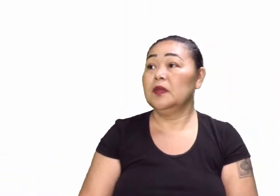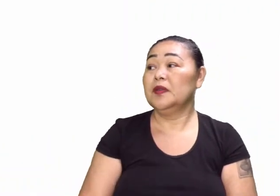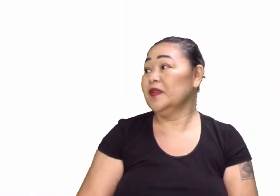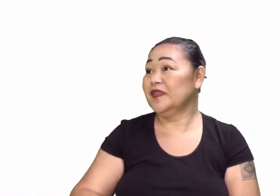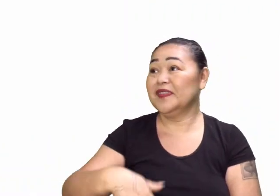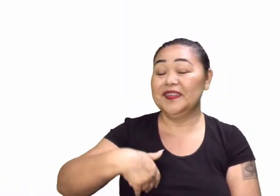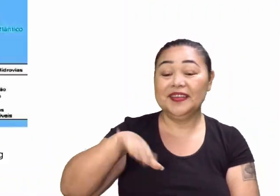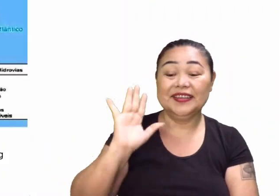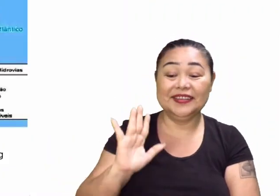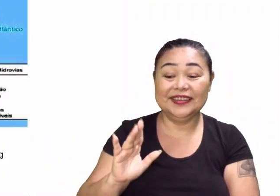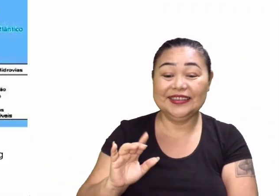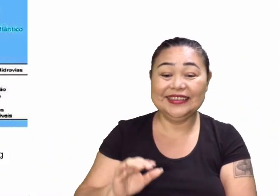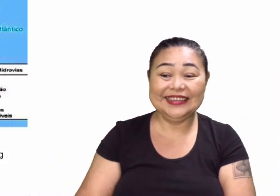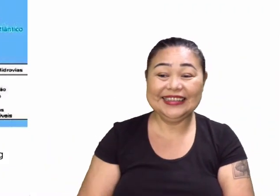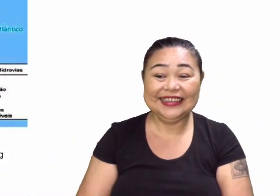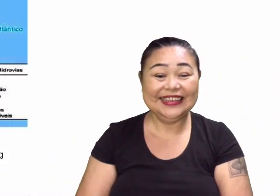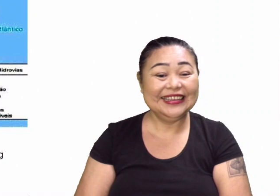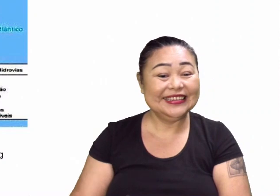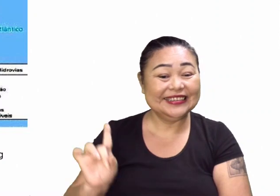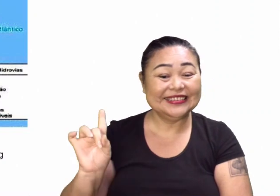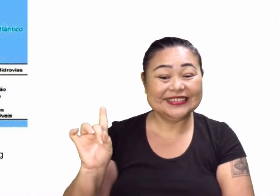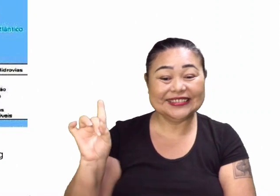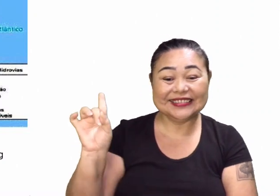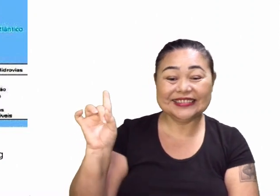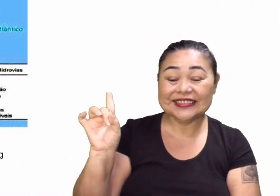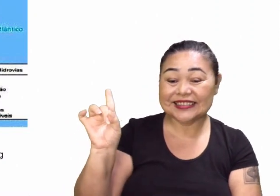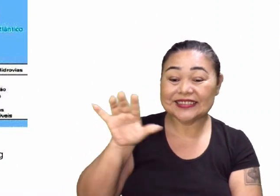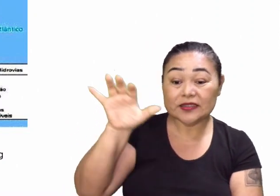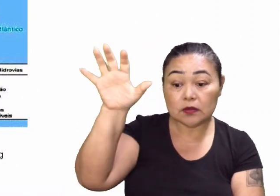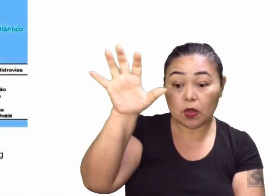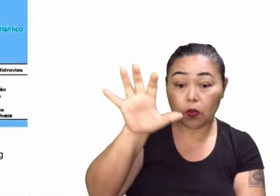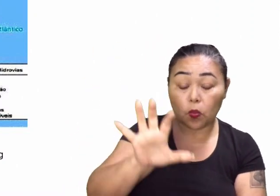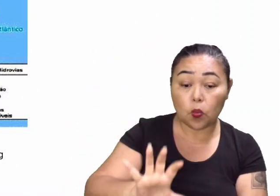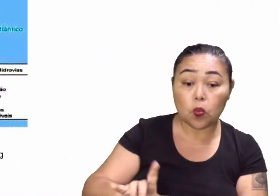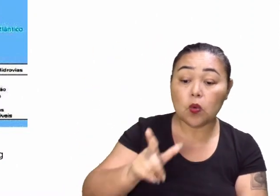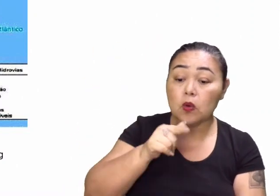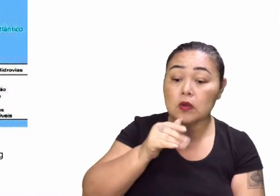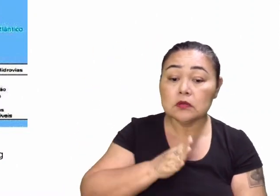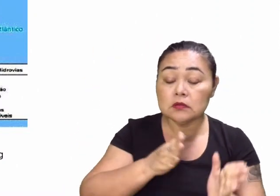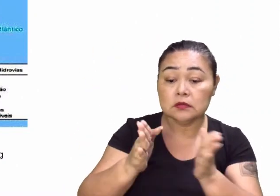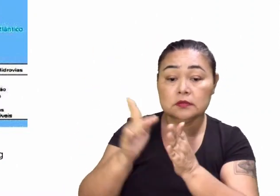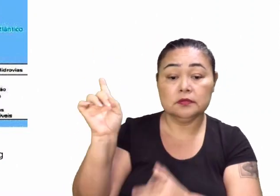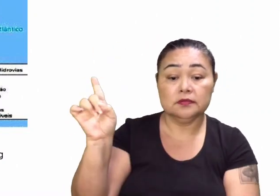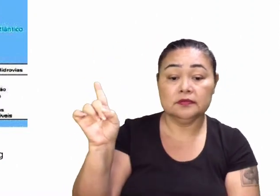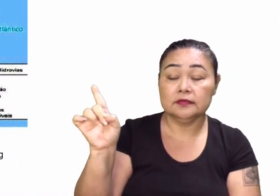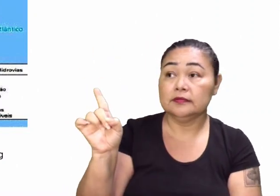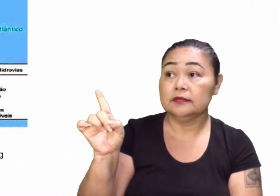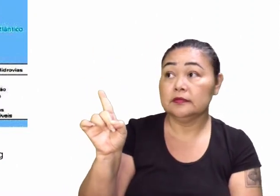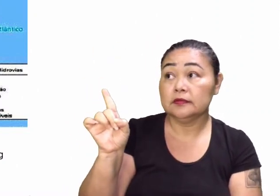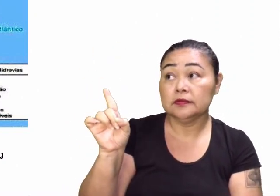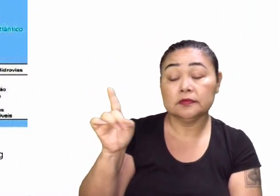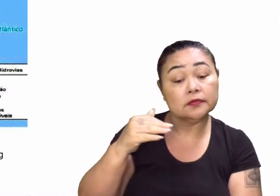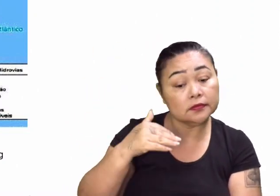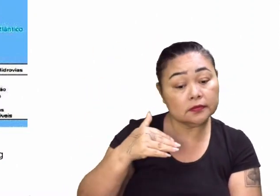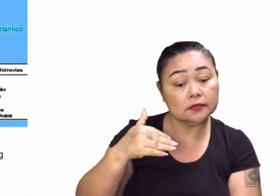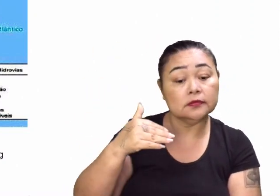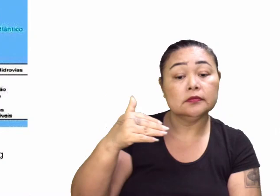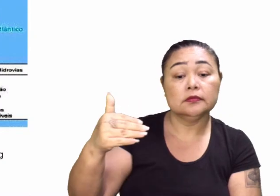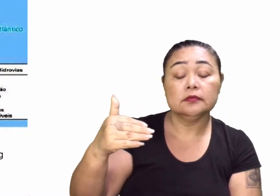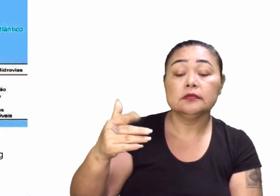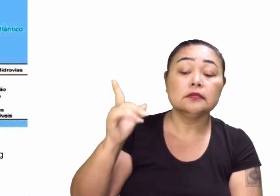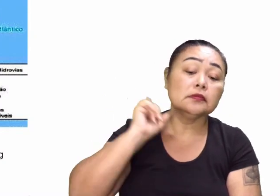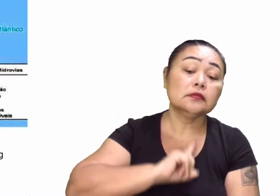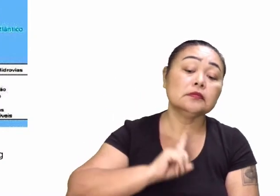Vamos lá. A bacia do Rio São Francisco, aquilo que o professor Jorge está falando, ó. Nasce aonde, né, professor Jorge? Em